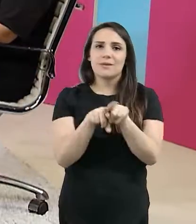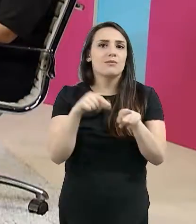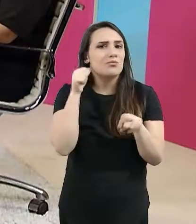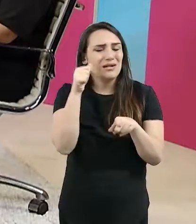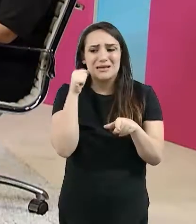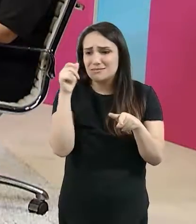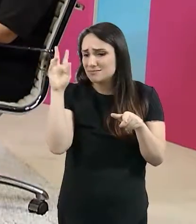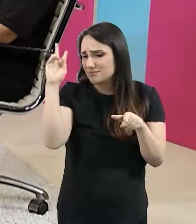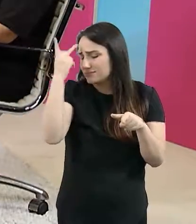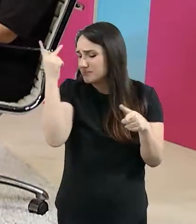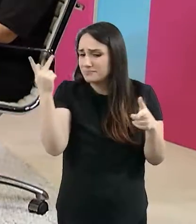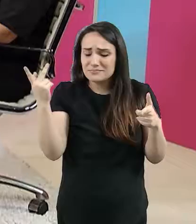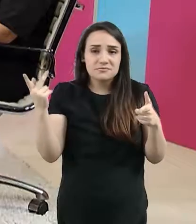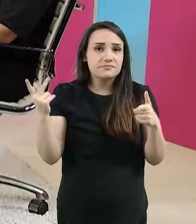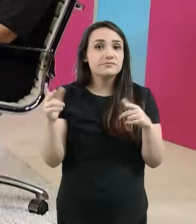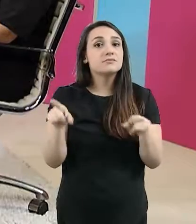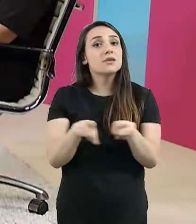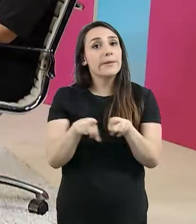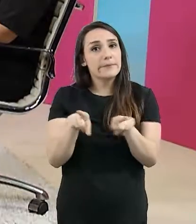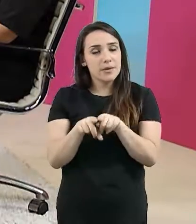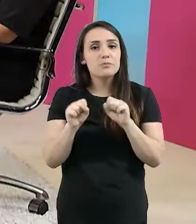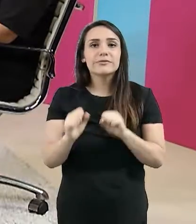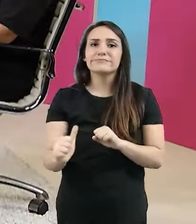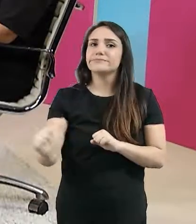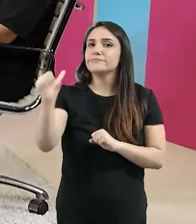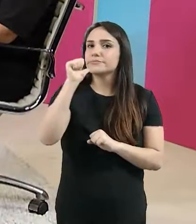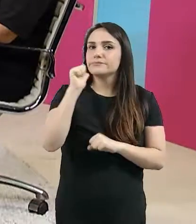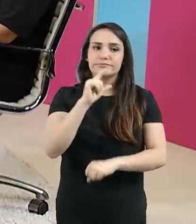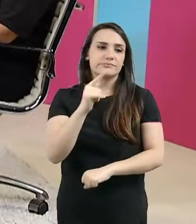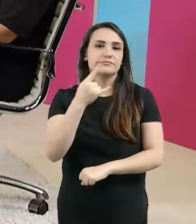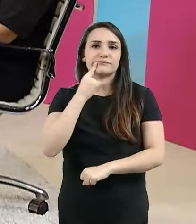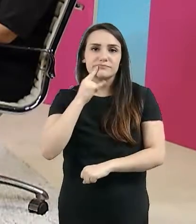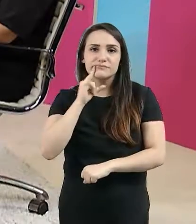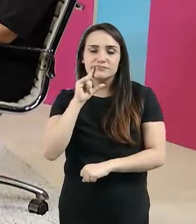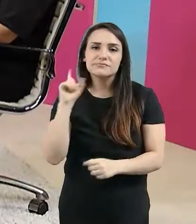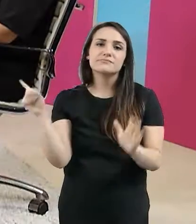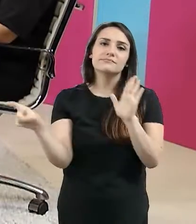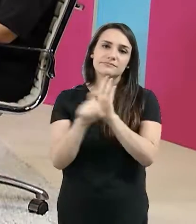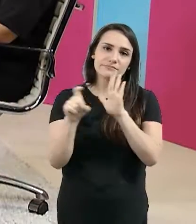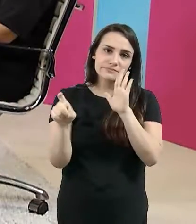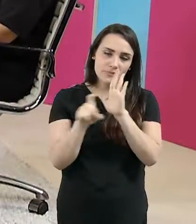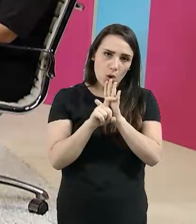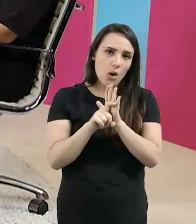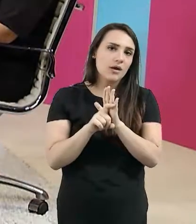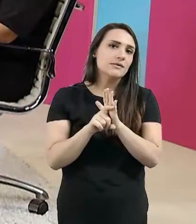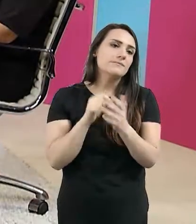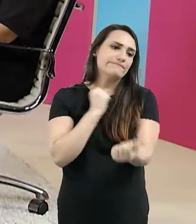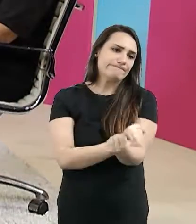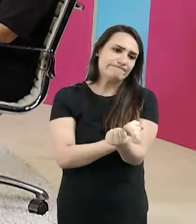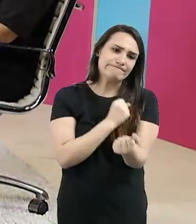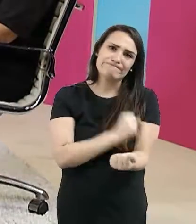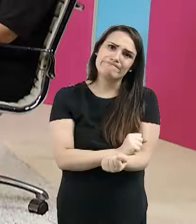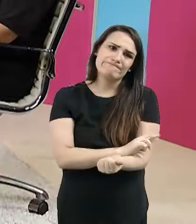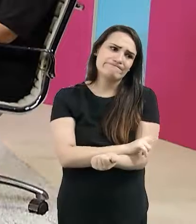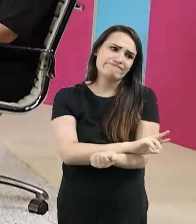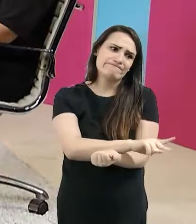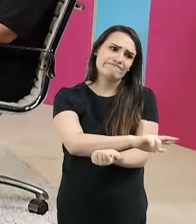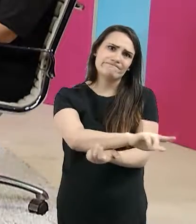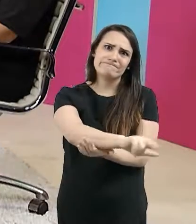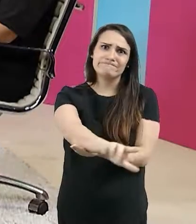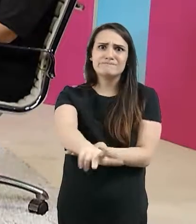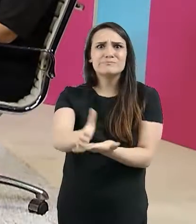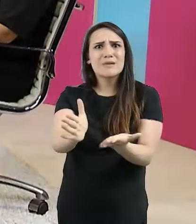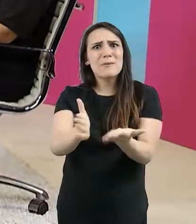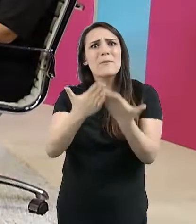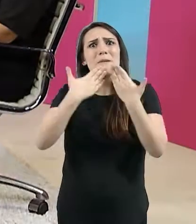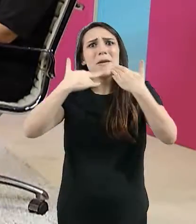a ingestão de bebidas alcoólicas, as drogas, e tudo isso acaba transformando esse universo doméstico em talvez, para